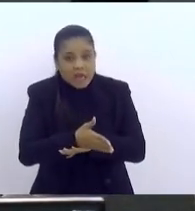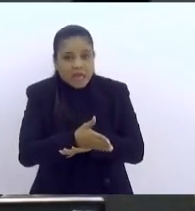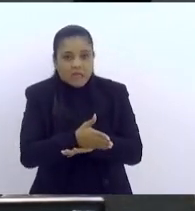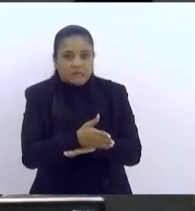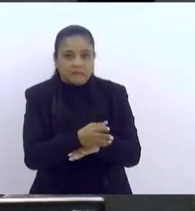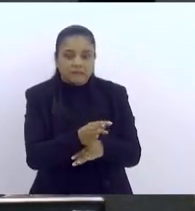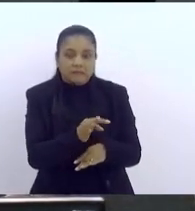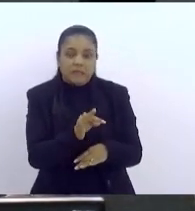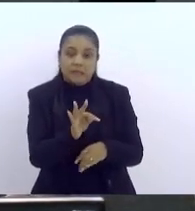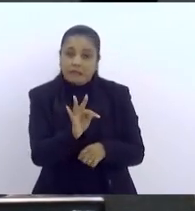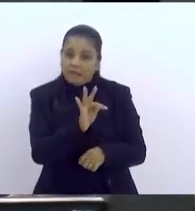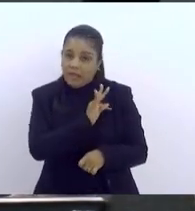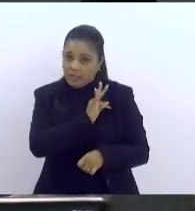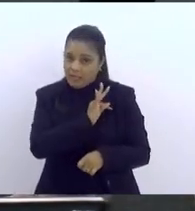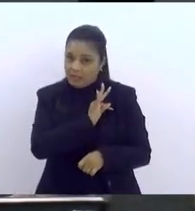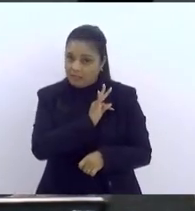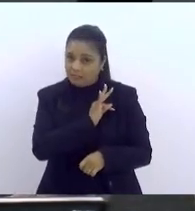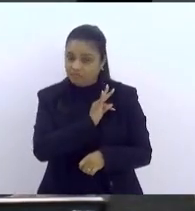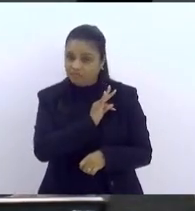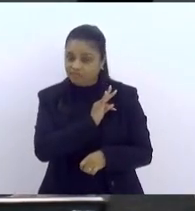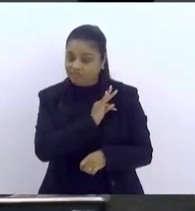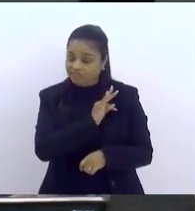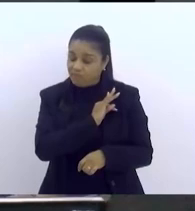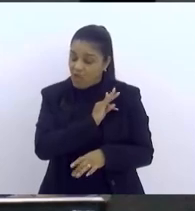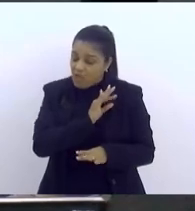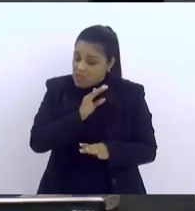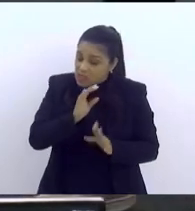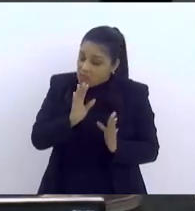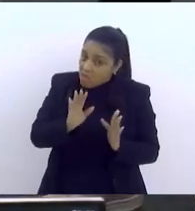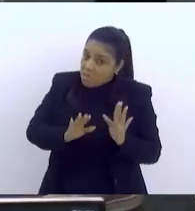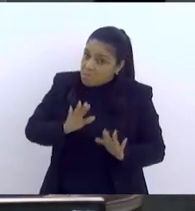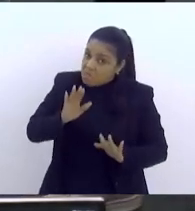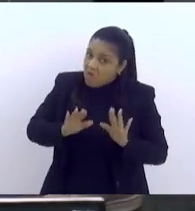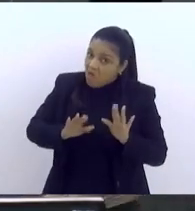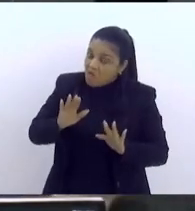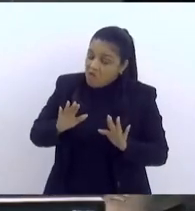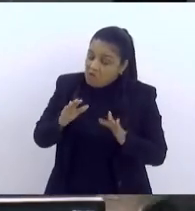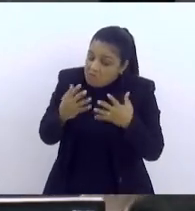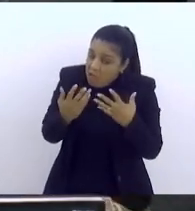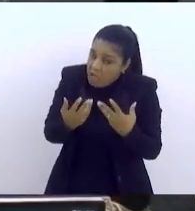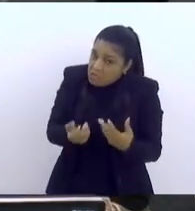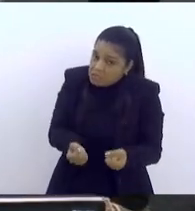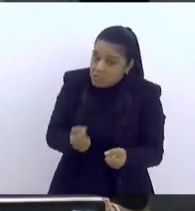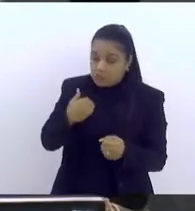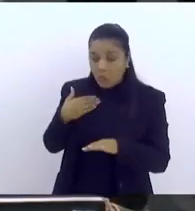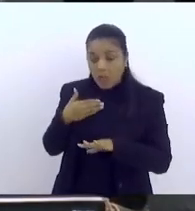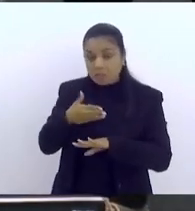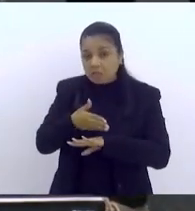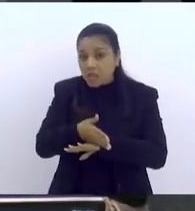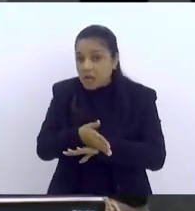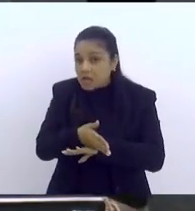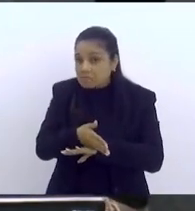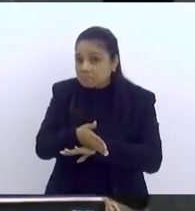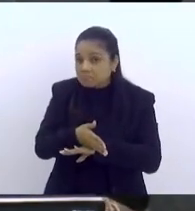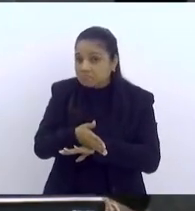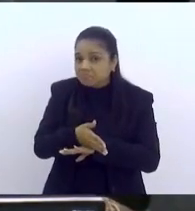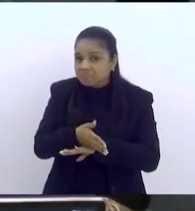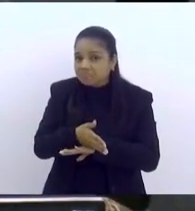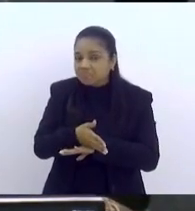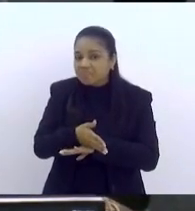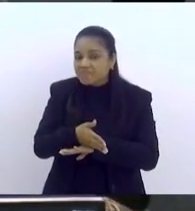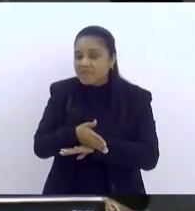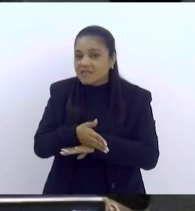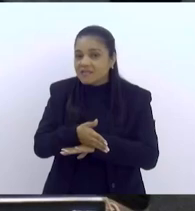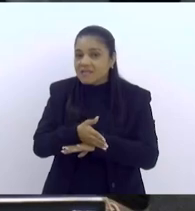vou adentrar, porque talvez ainda me seja permitido, por uma questão de